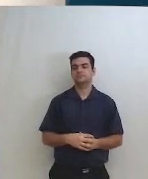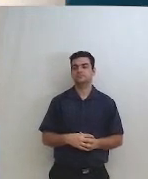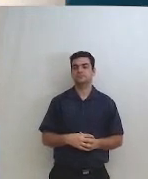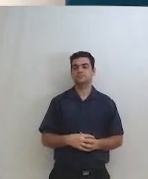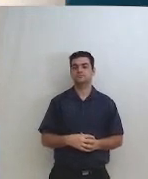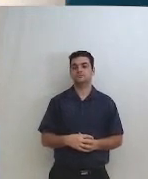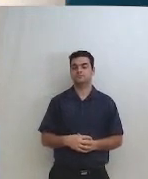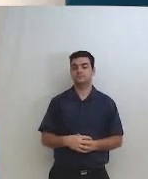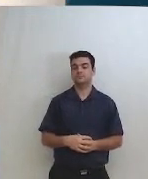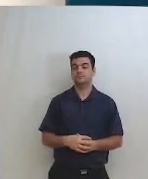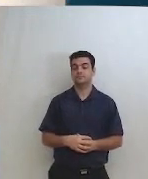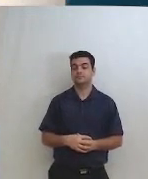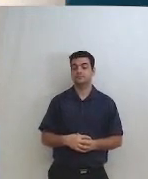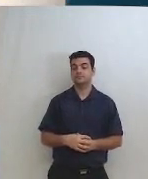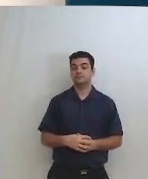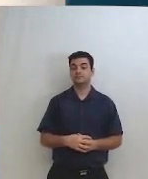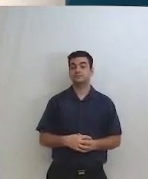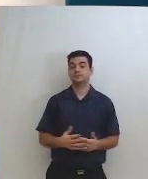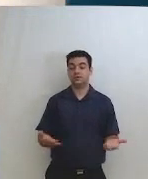Na minha relatoria,